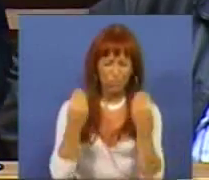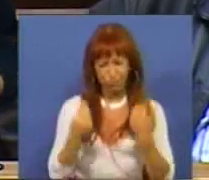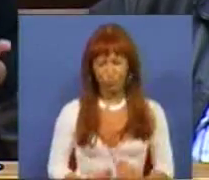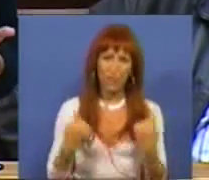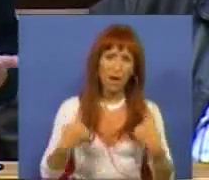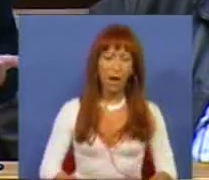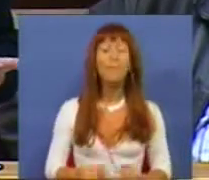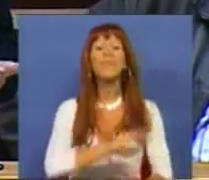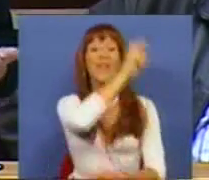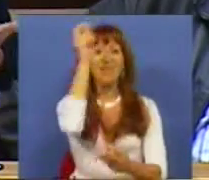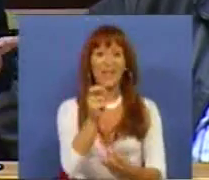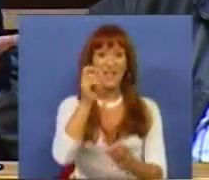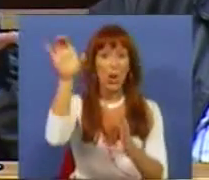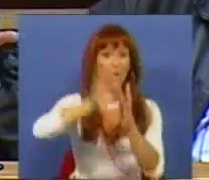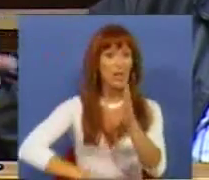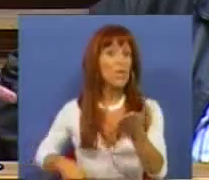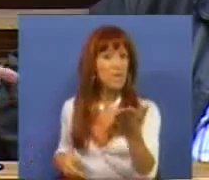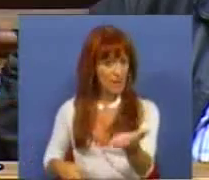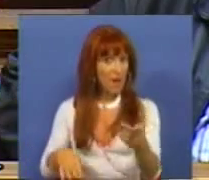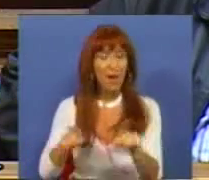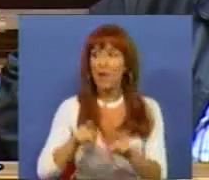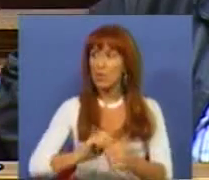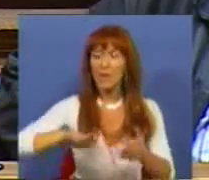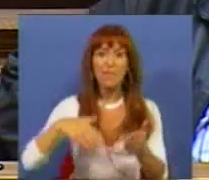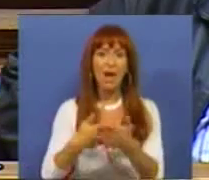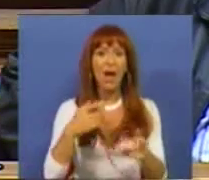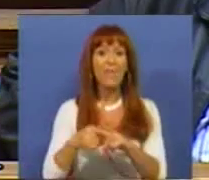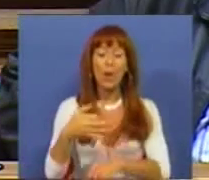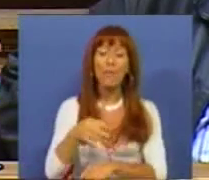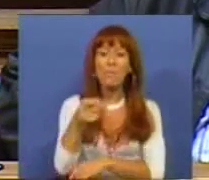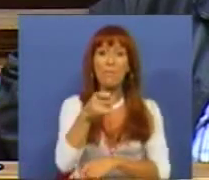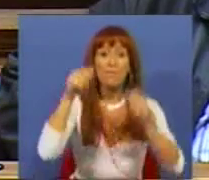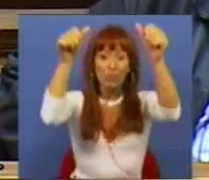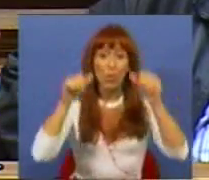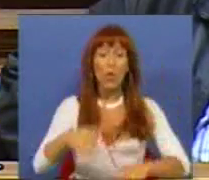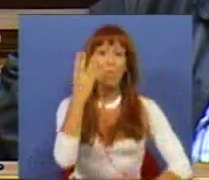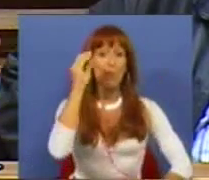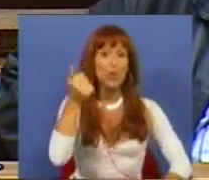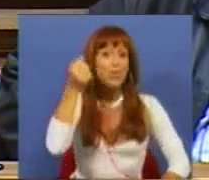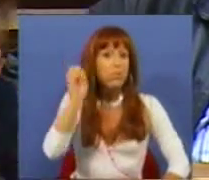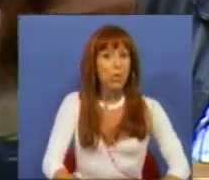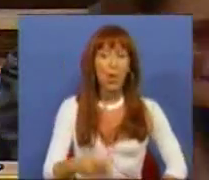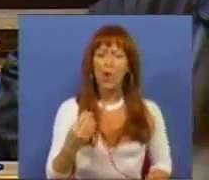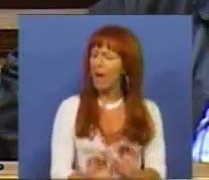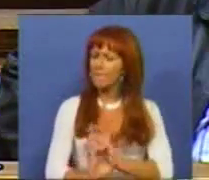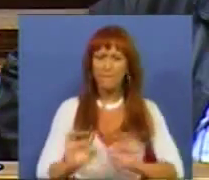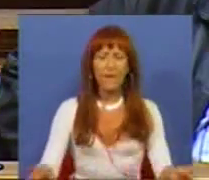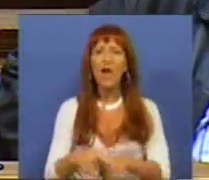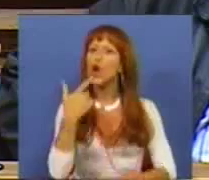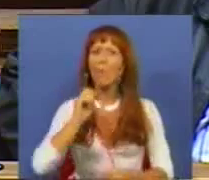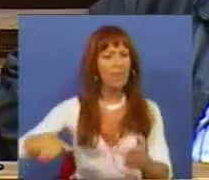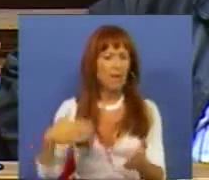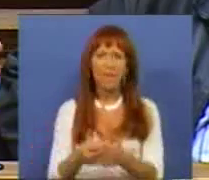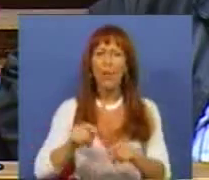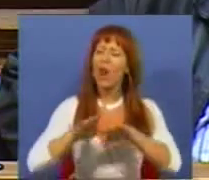injusto. Terceira condição, as atribuições de classificação de muito bom e de excelente não podem ter